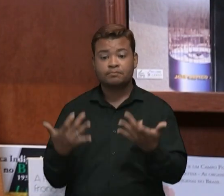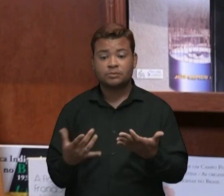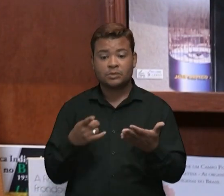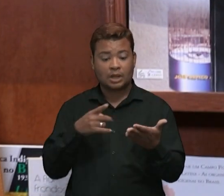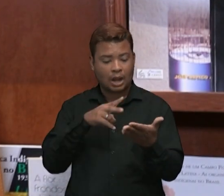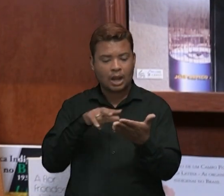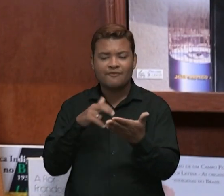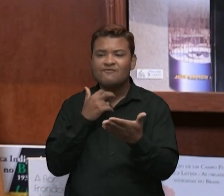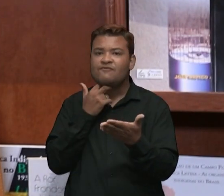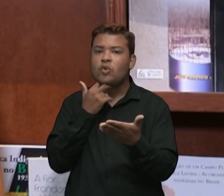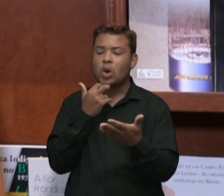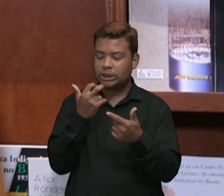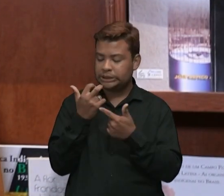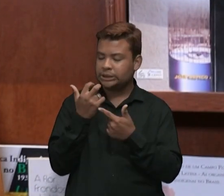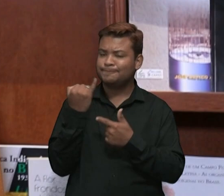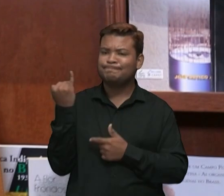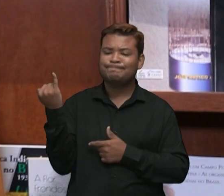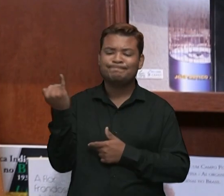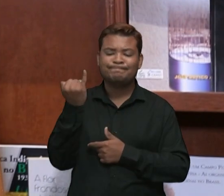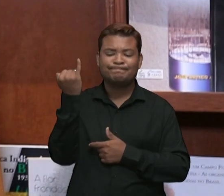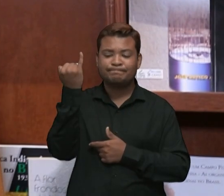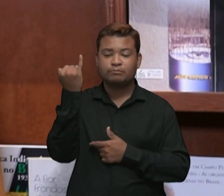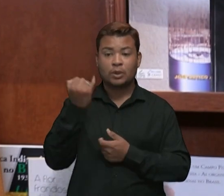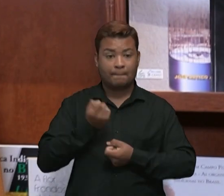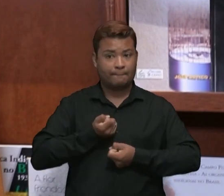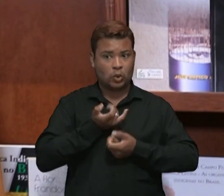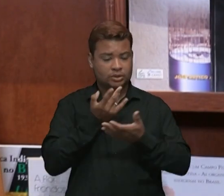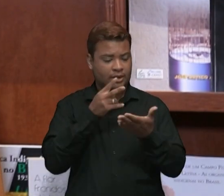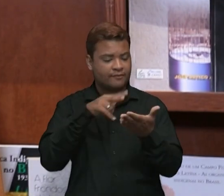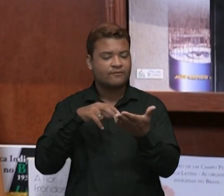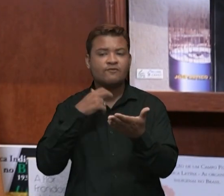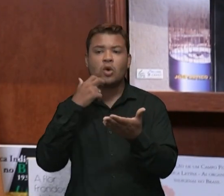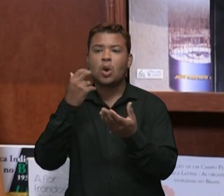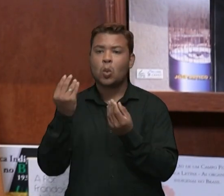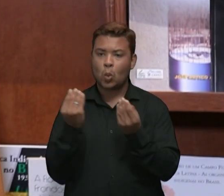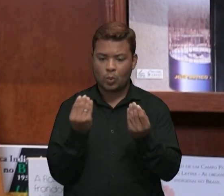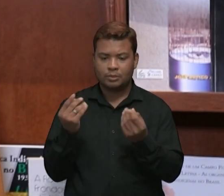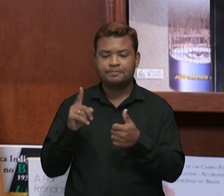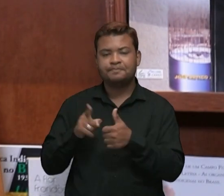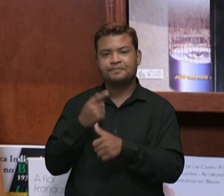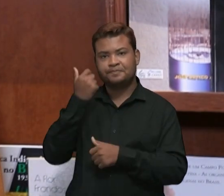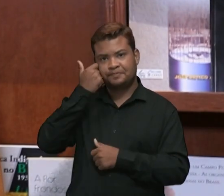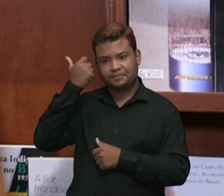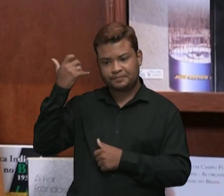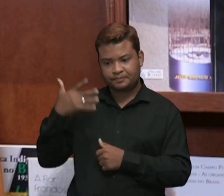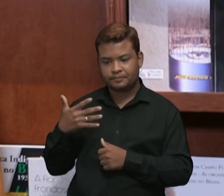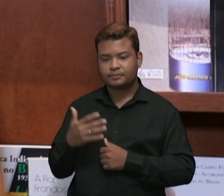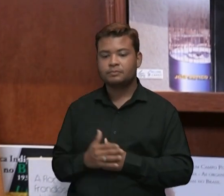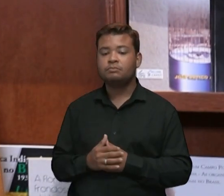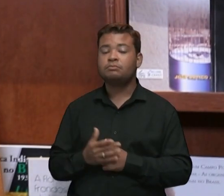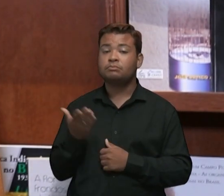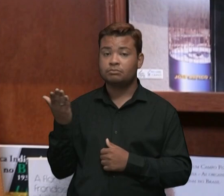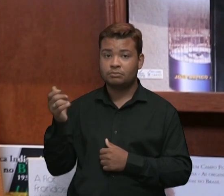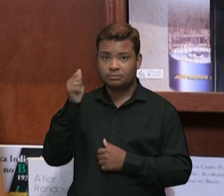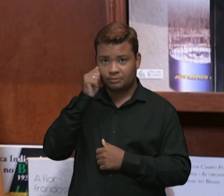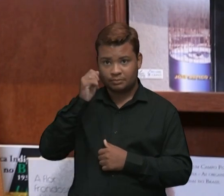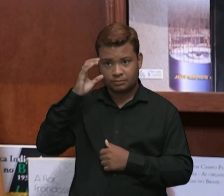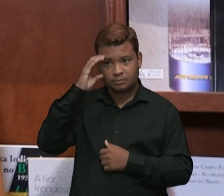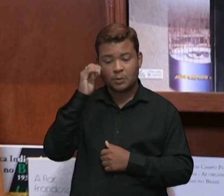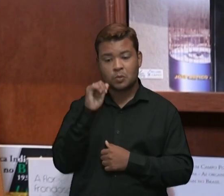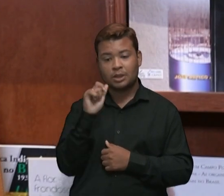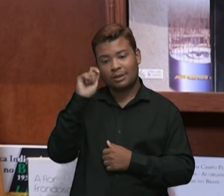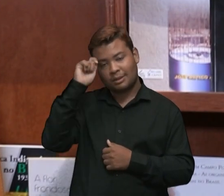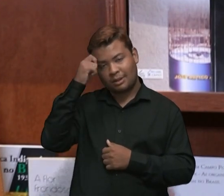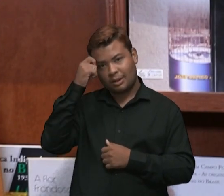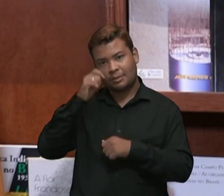da voz na leitura da poesia. Antes eu faço a minha autodescrição. Sou a Ana Clelma, uma mulher